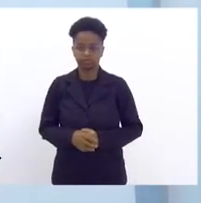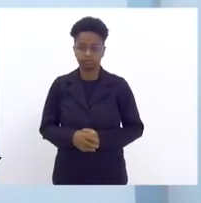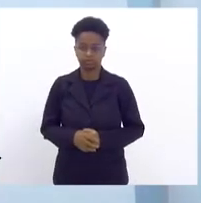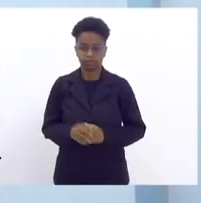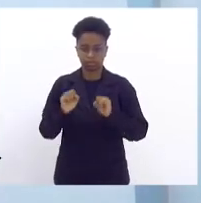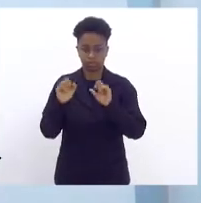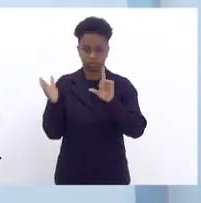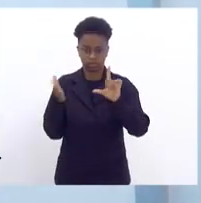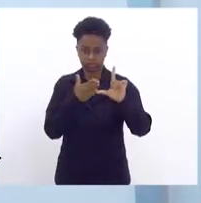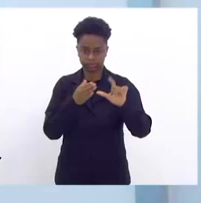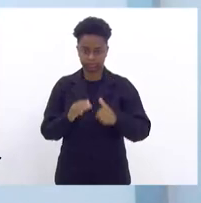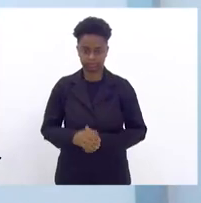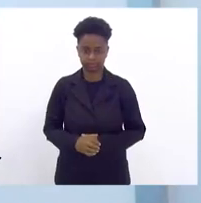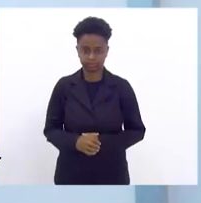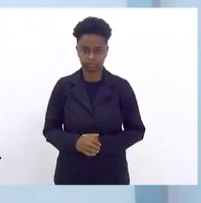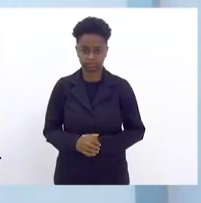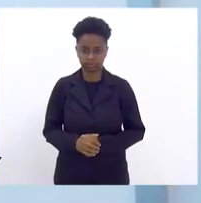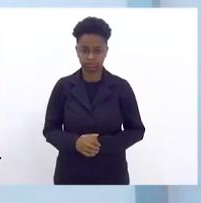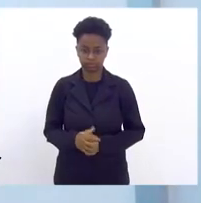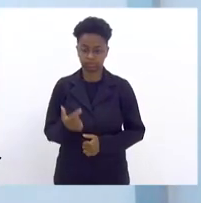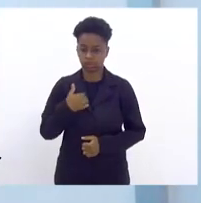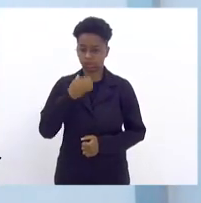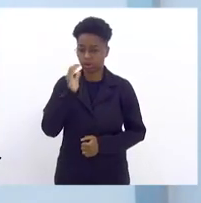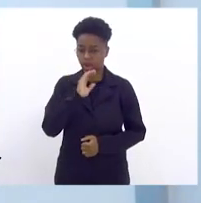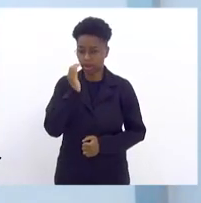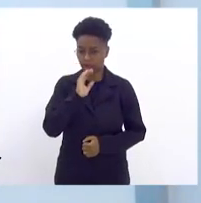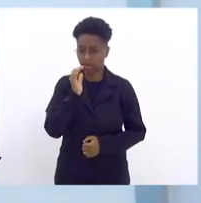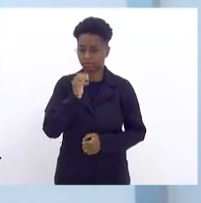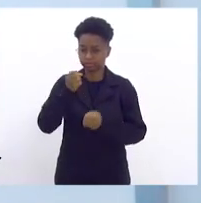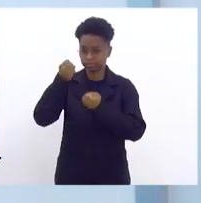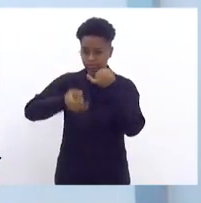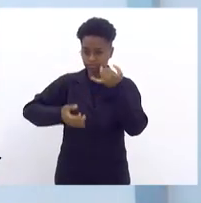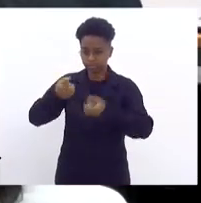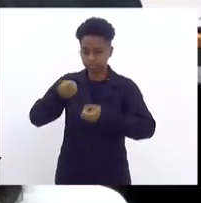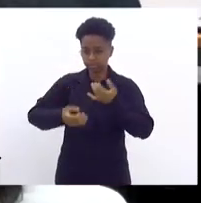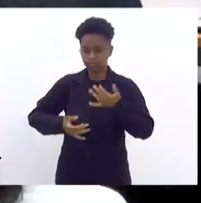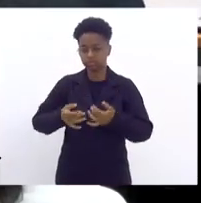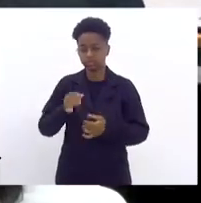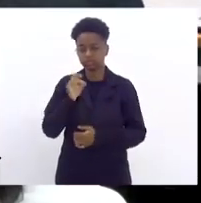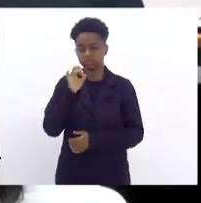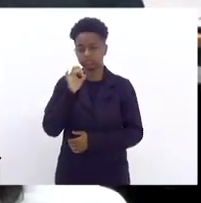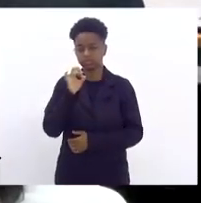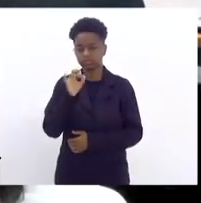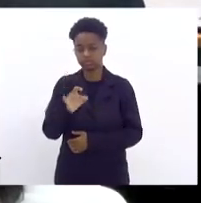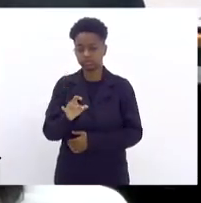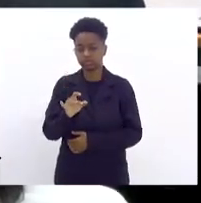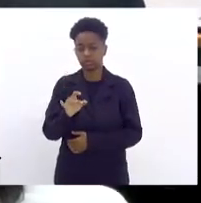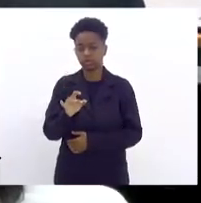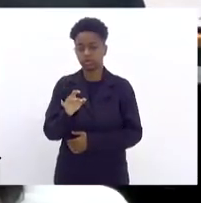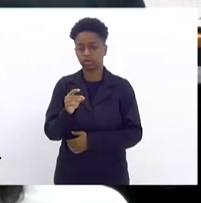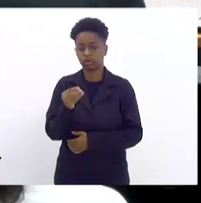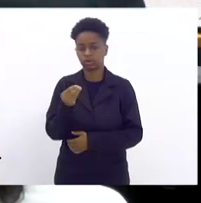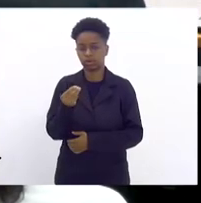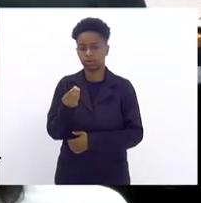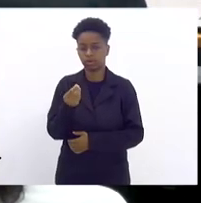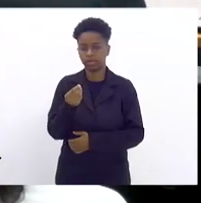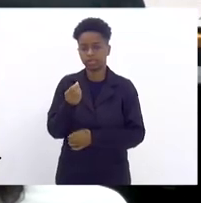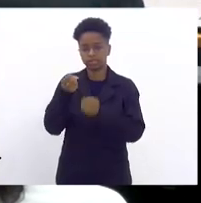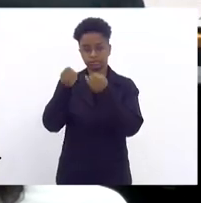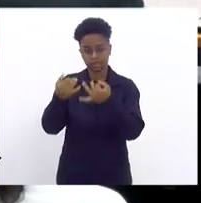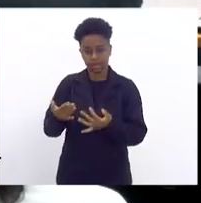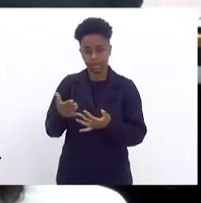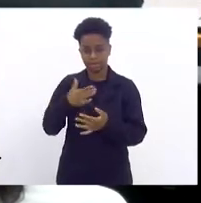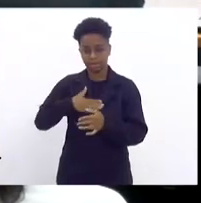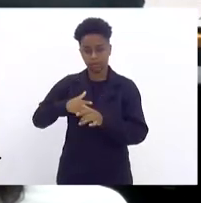pode passar por gentileza eu vou fazer uma breve colocação só para o motivo da do lugar que eu falo